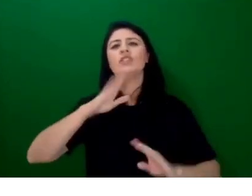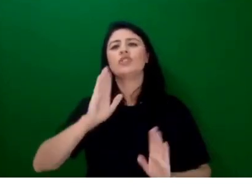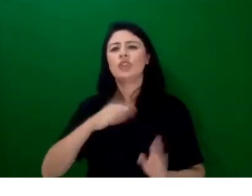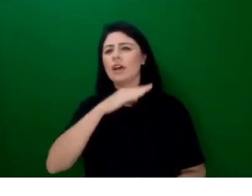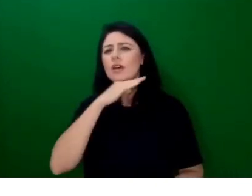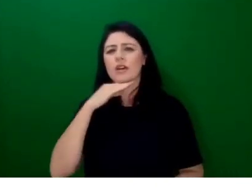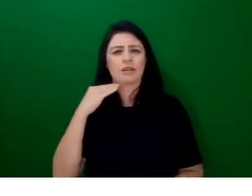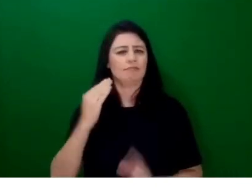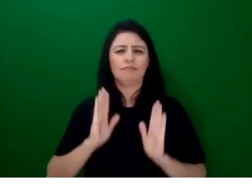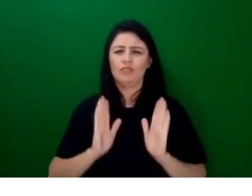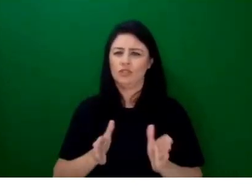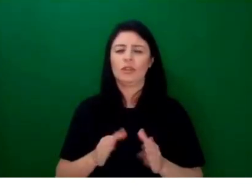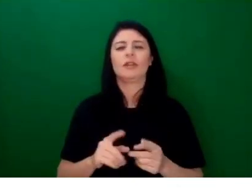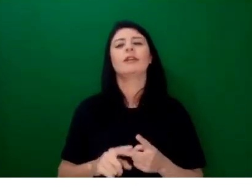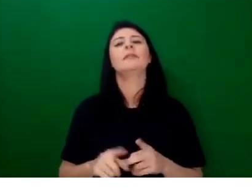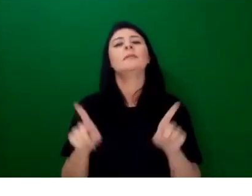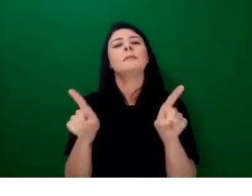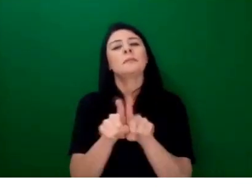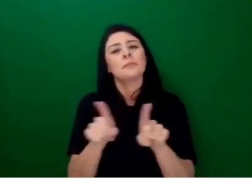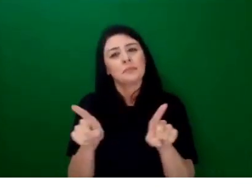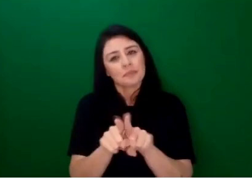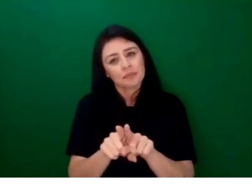se tiver, além disso,